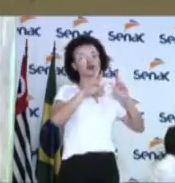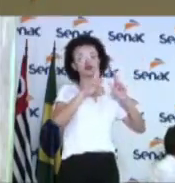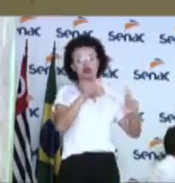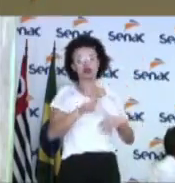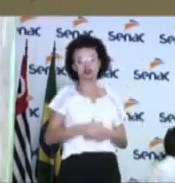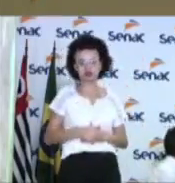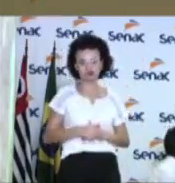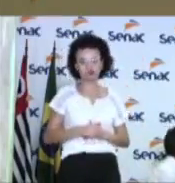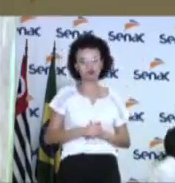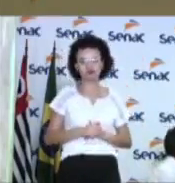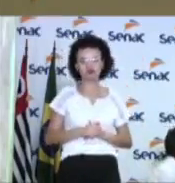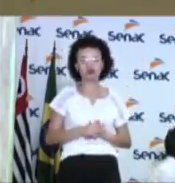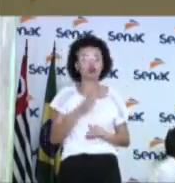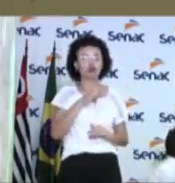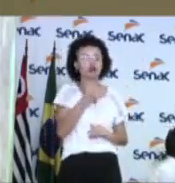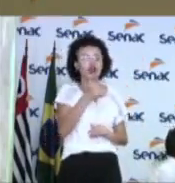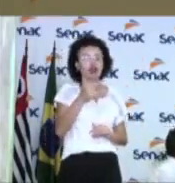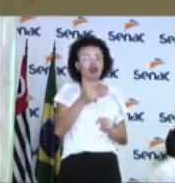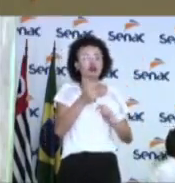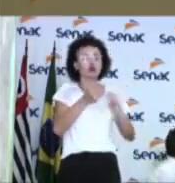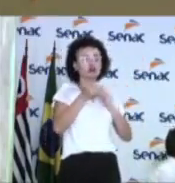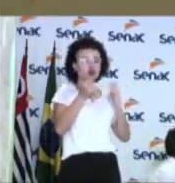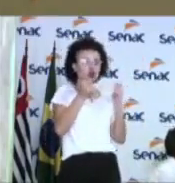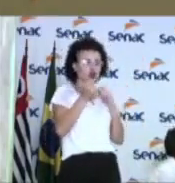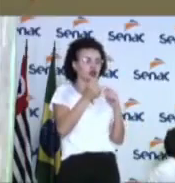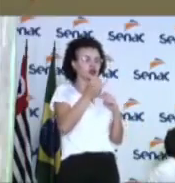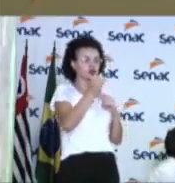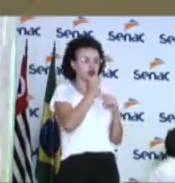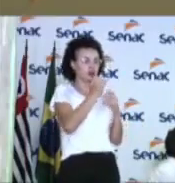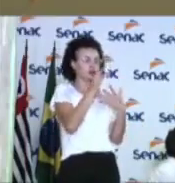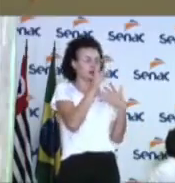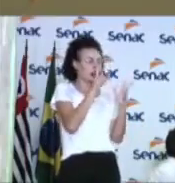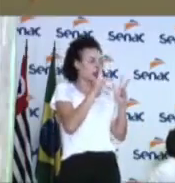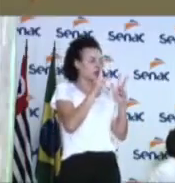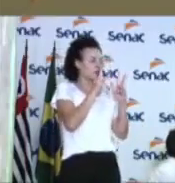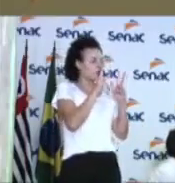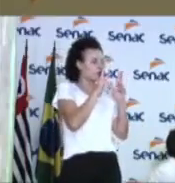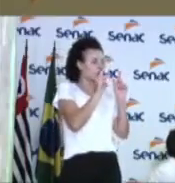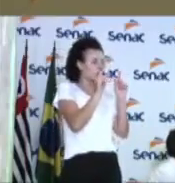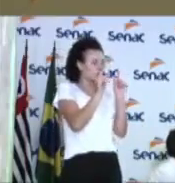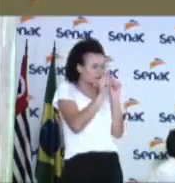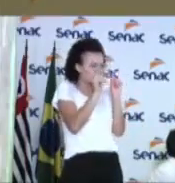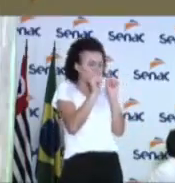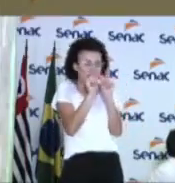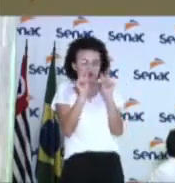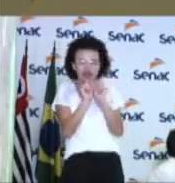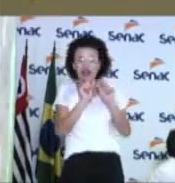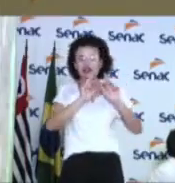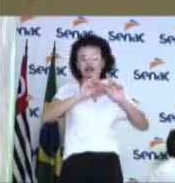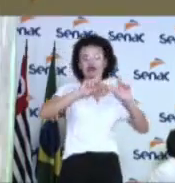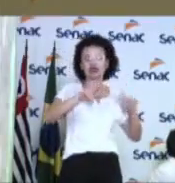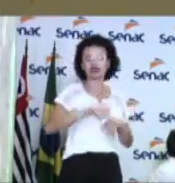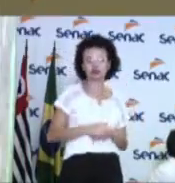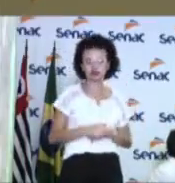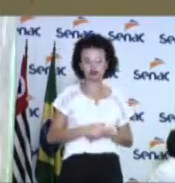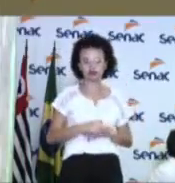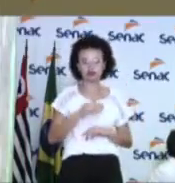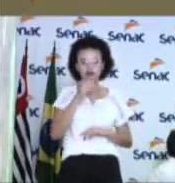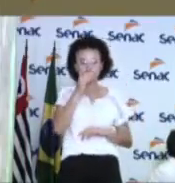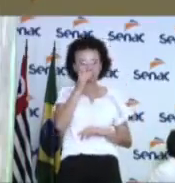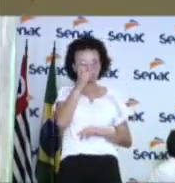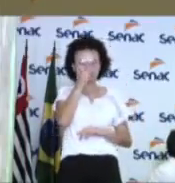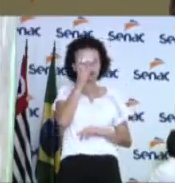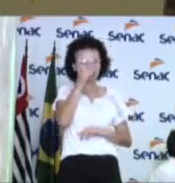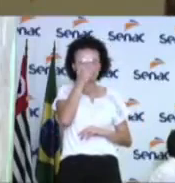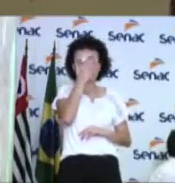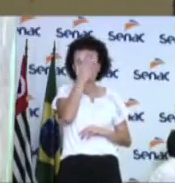que vai ser, você não tem tanto controle, assim, tanto controle dos mínimos detalhes. Né? E também uma outra coisa que você precisa muito da